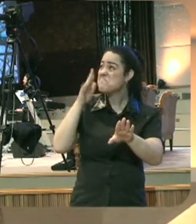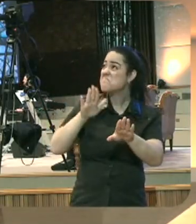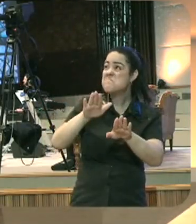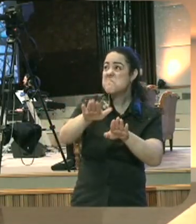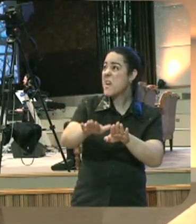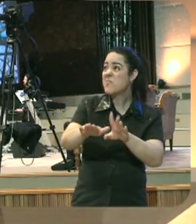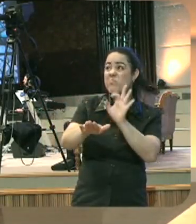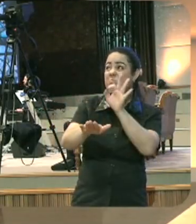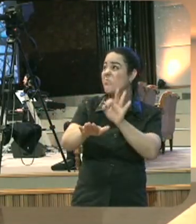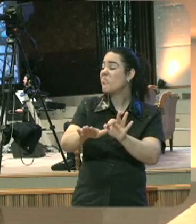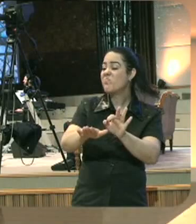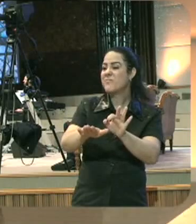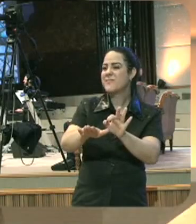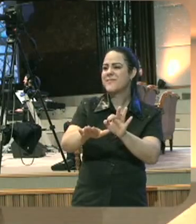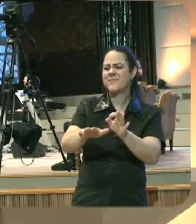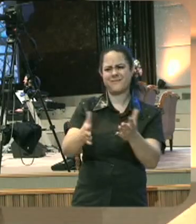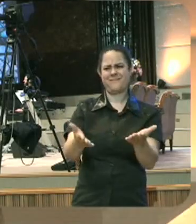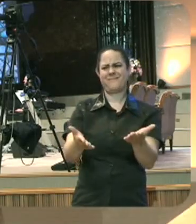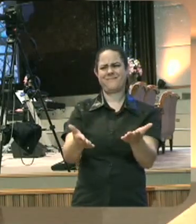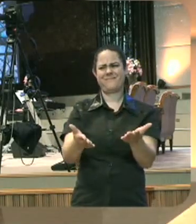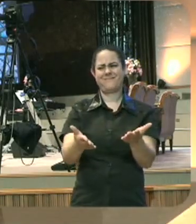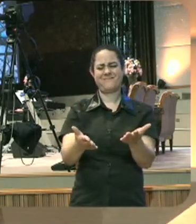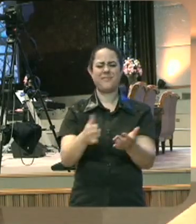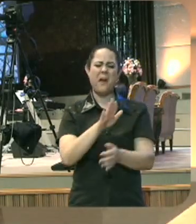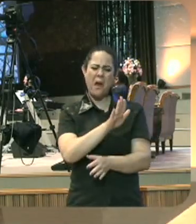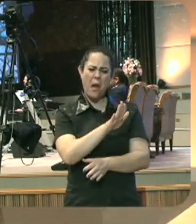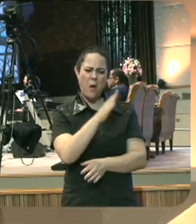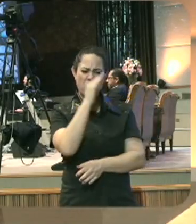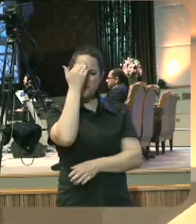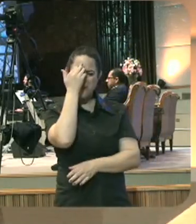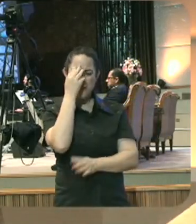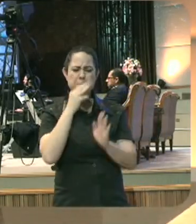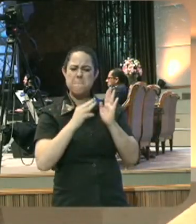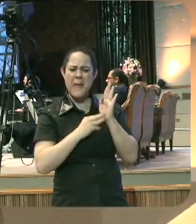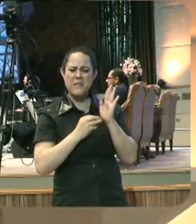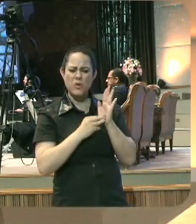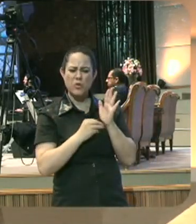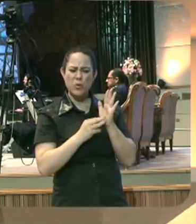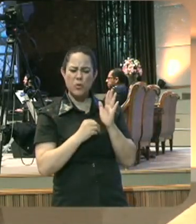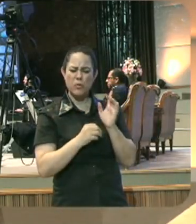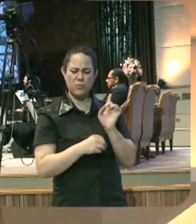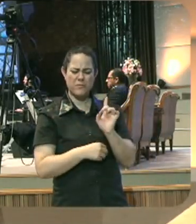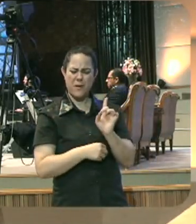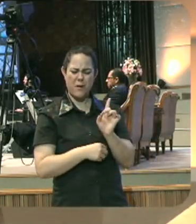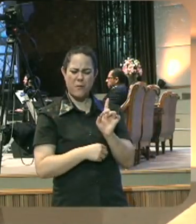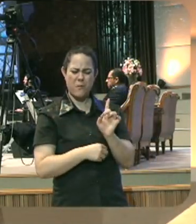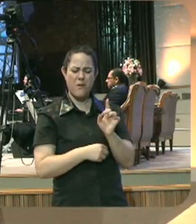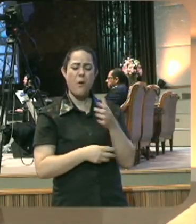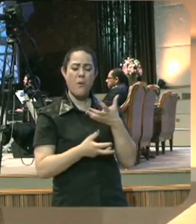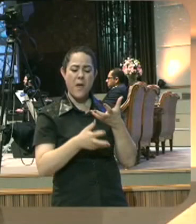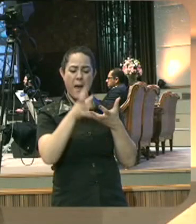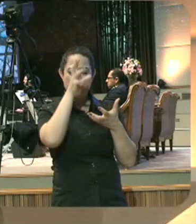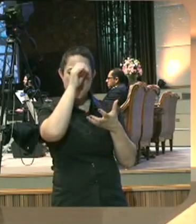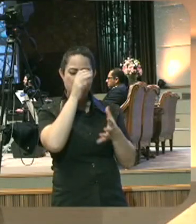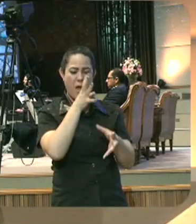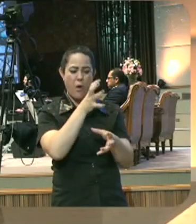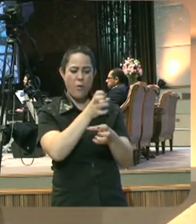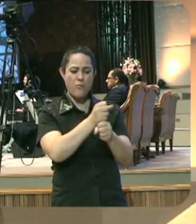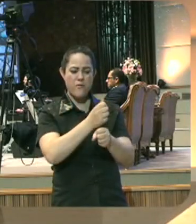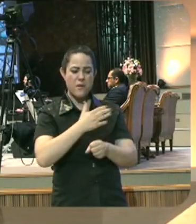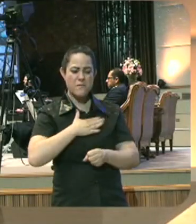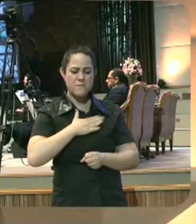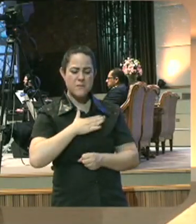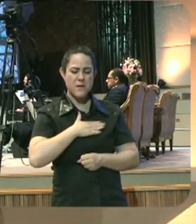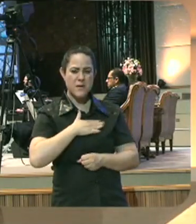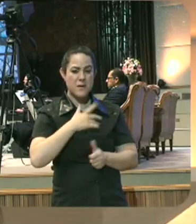tão útil. Ele diz assim: você não está entendendo, filho, não é um método. Eu quero que você aprenda a confiar em